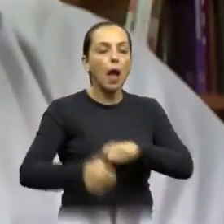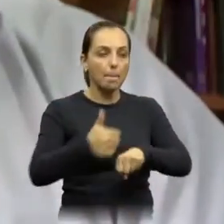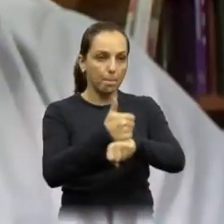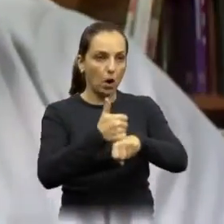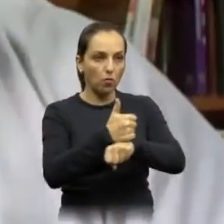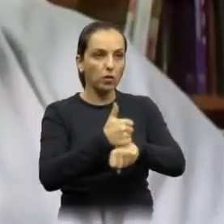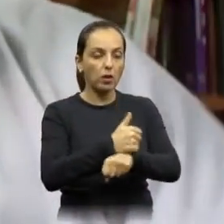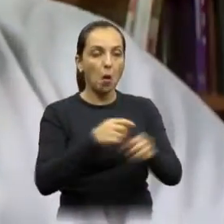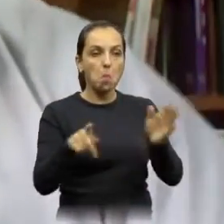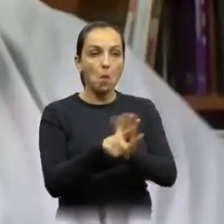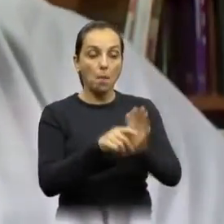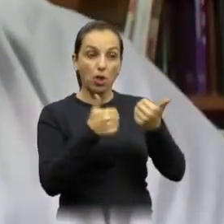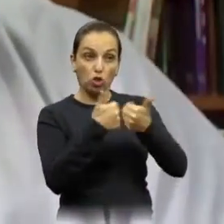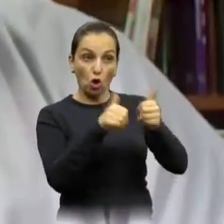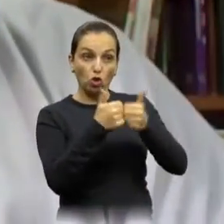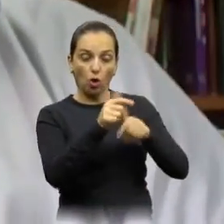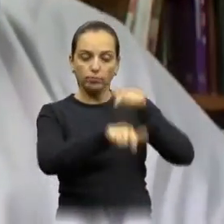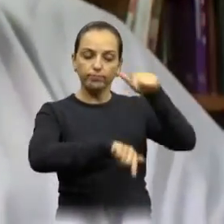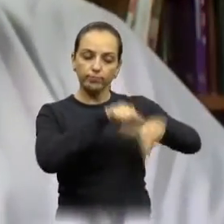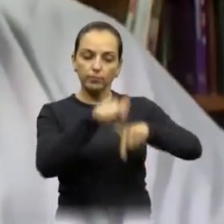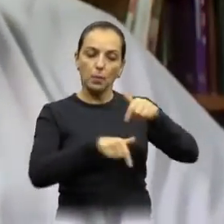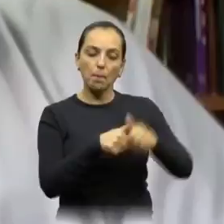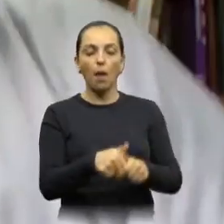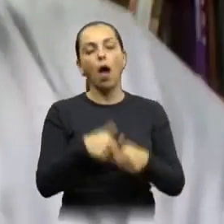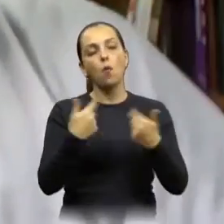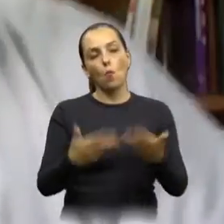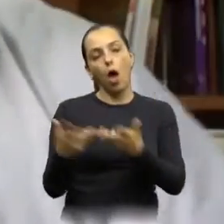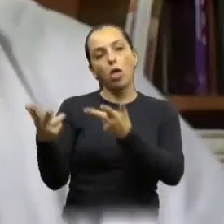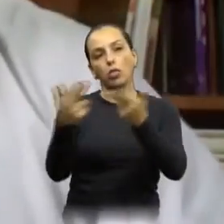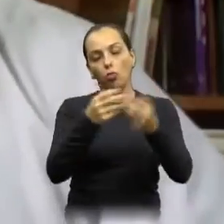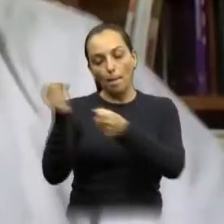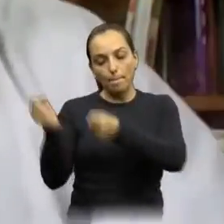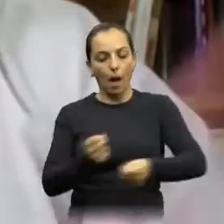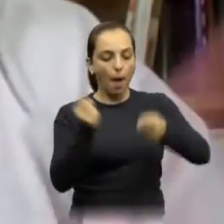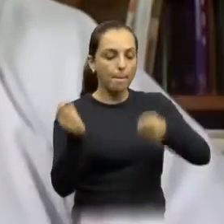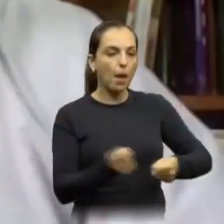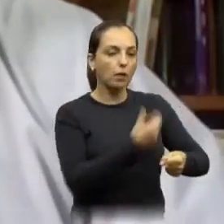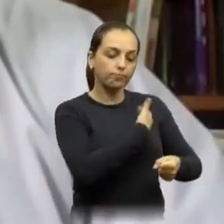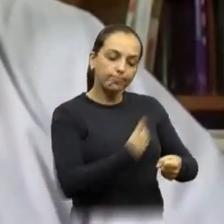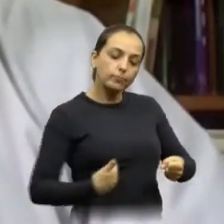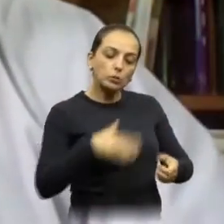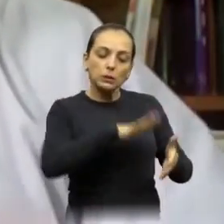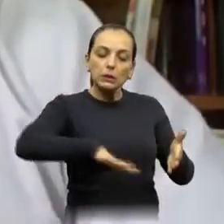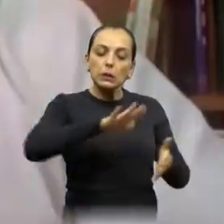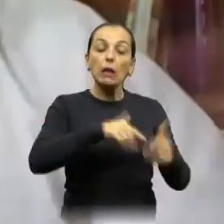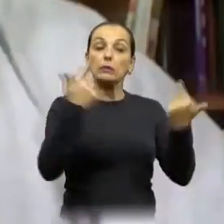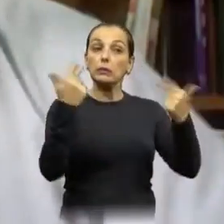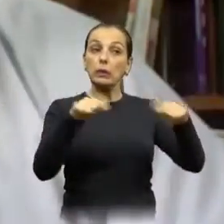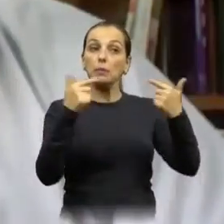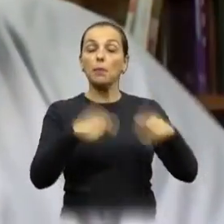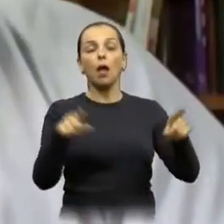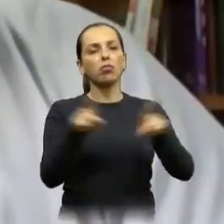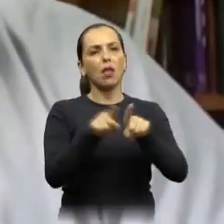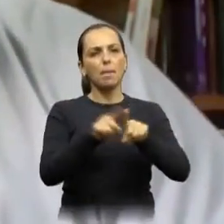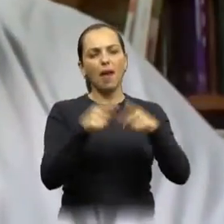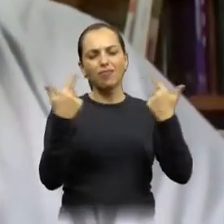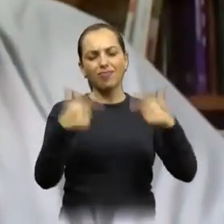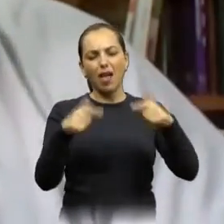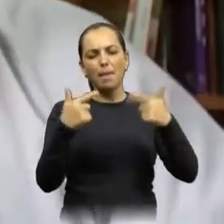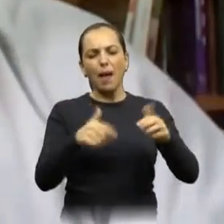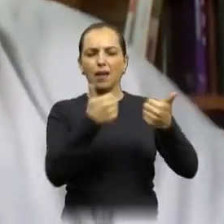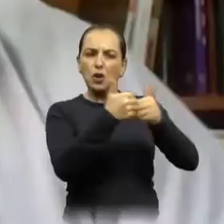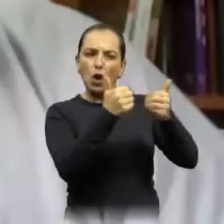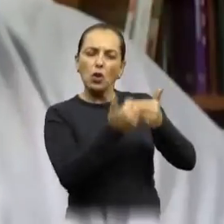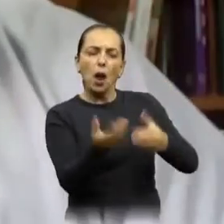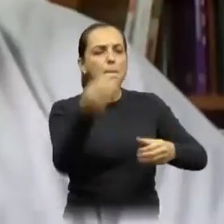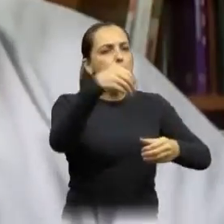transporte público, né? Assim como foi falado dos garis e todos os profissionais da limpeza pública, todo o pessoal que trabalha no transporte público,